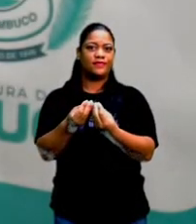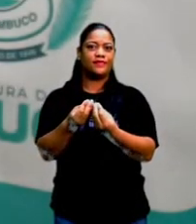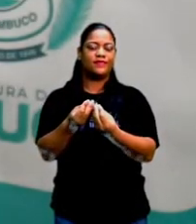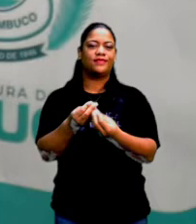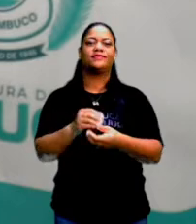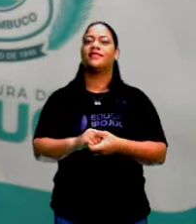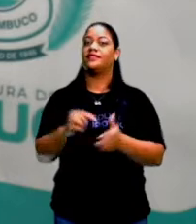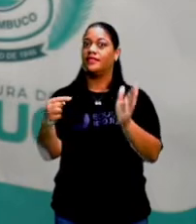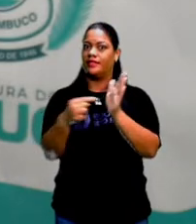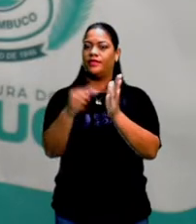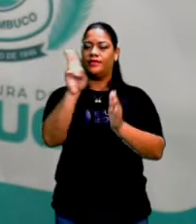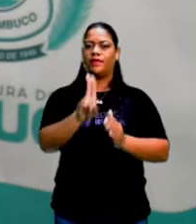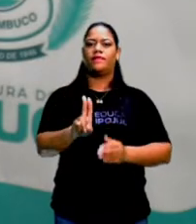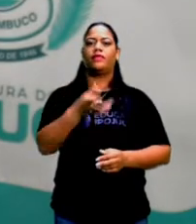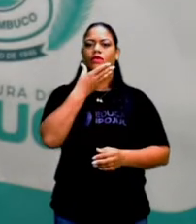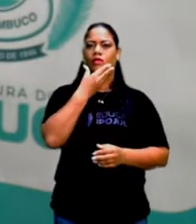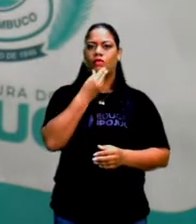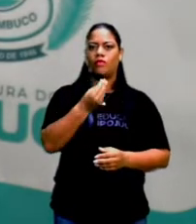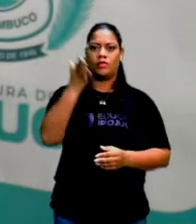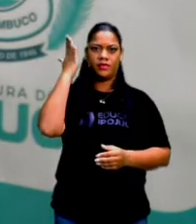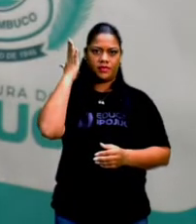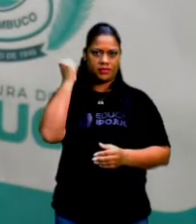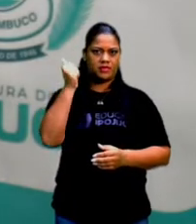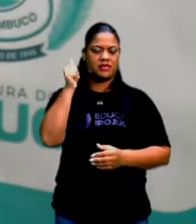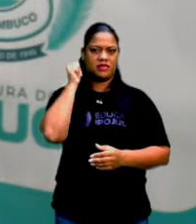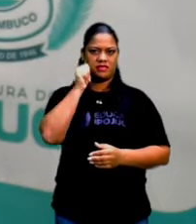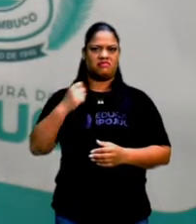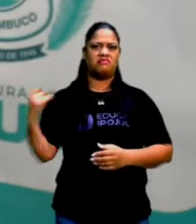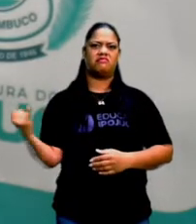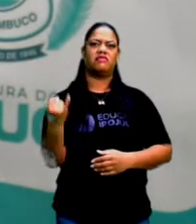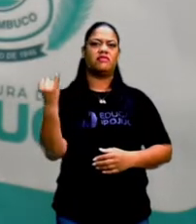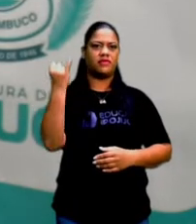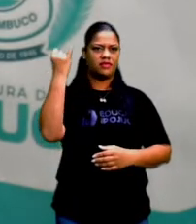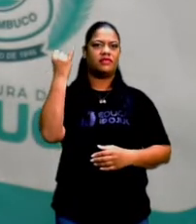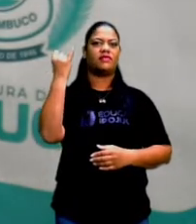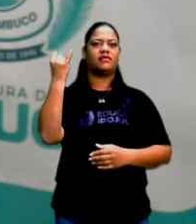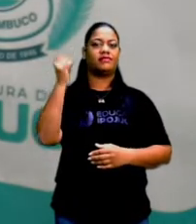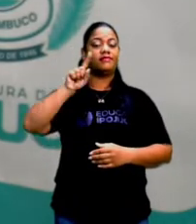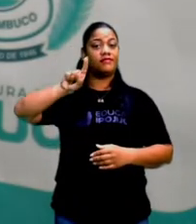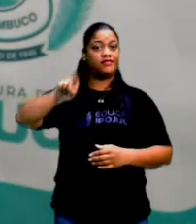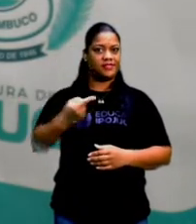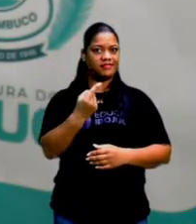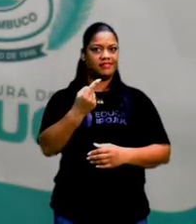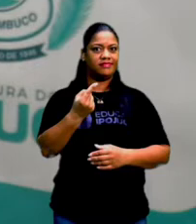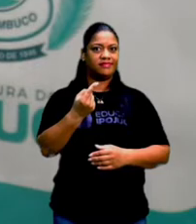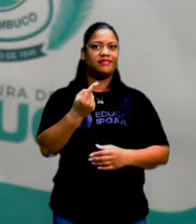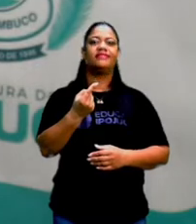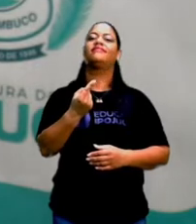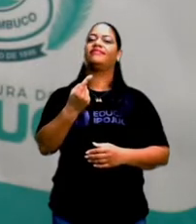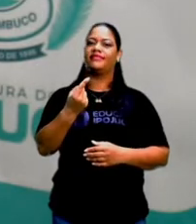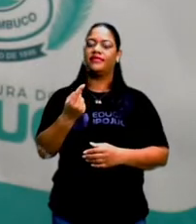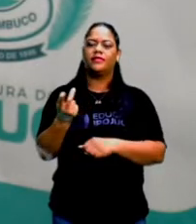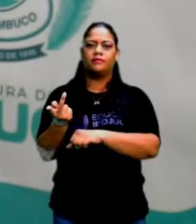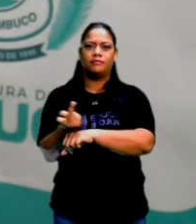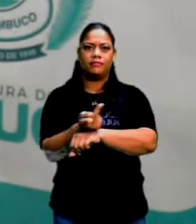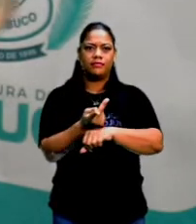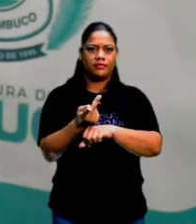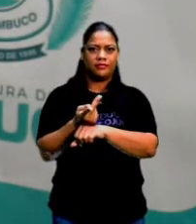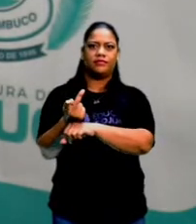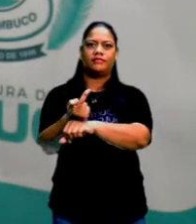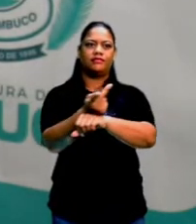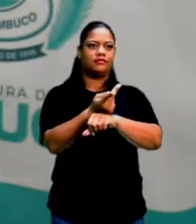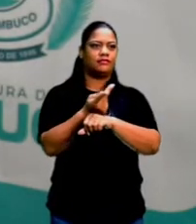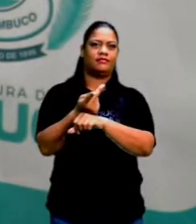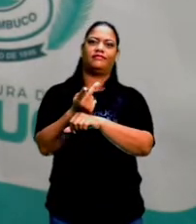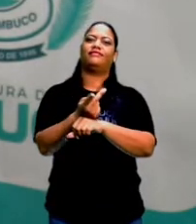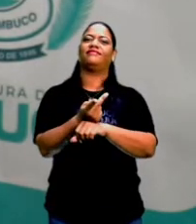aí. Se o homem soubesse o valor que tem a mulher, vírgula, andaria de quatro à sua